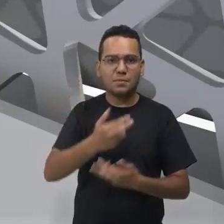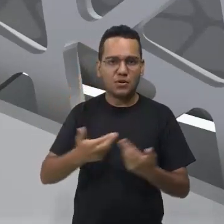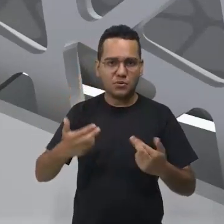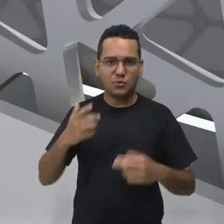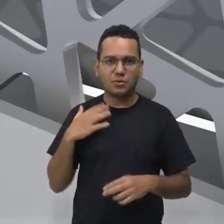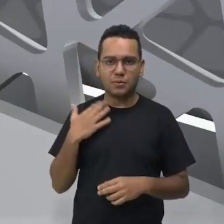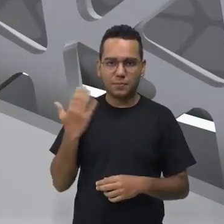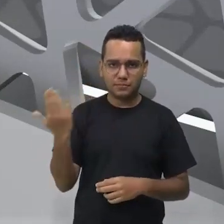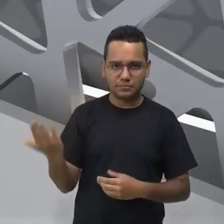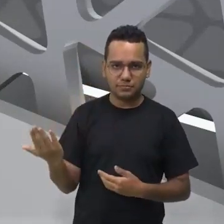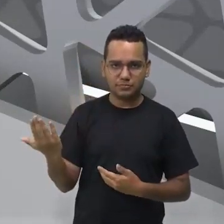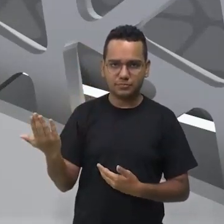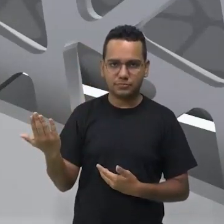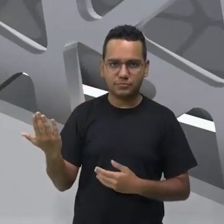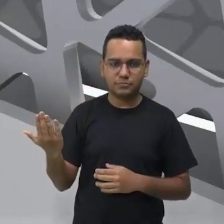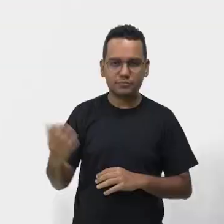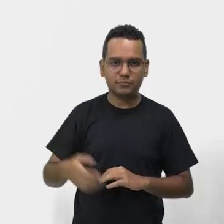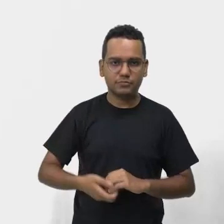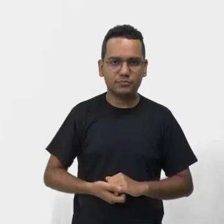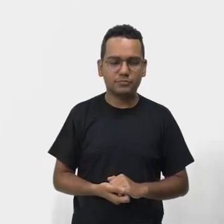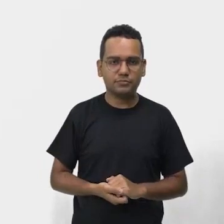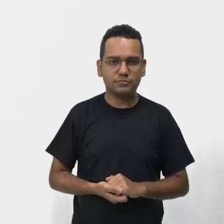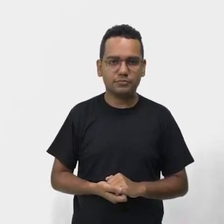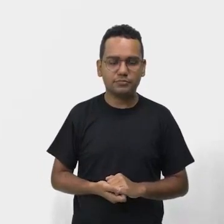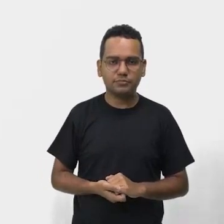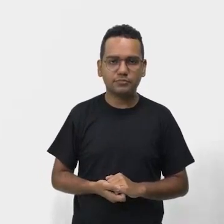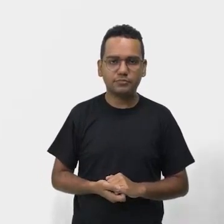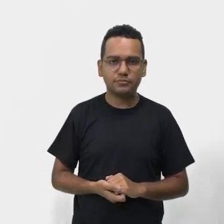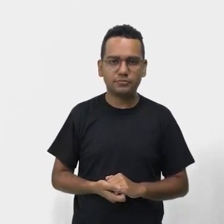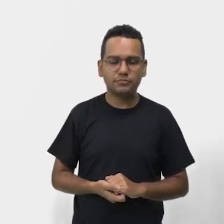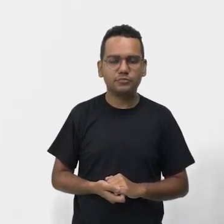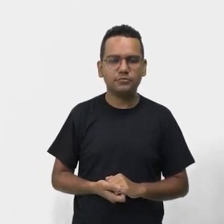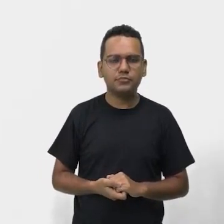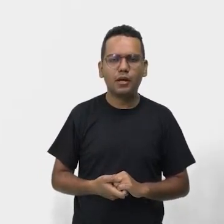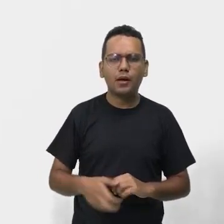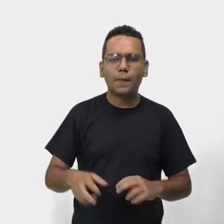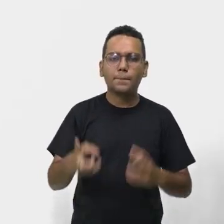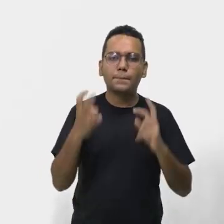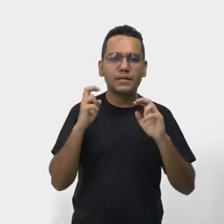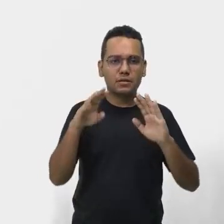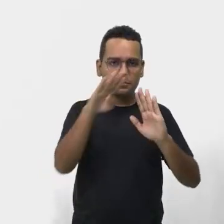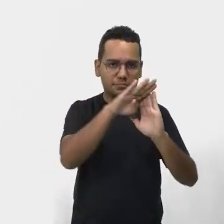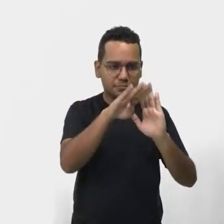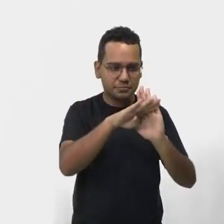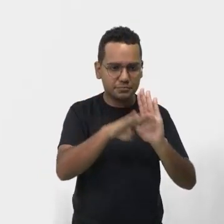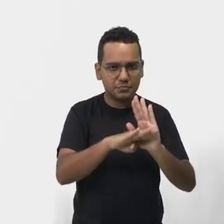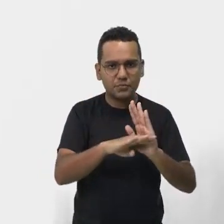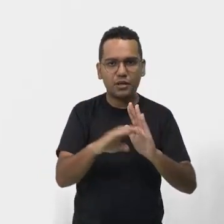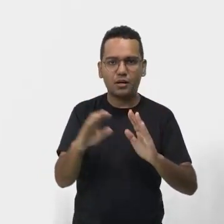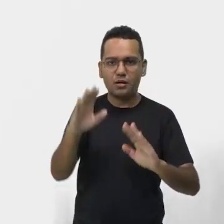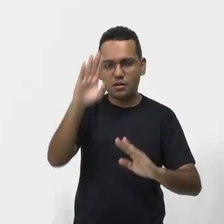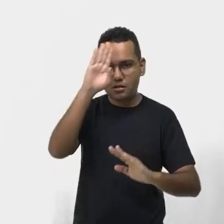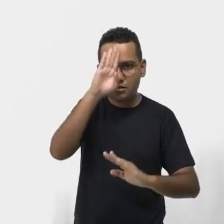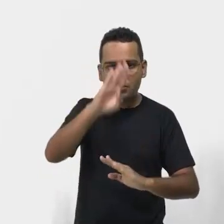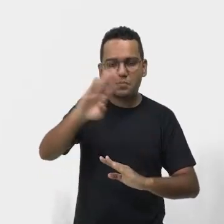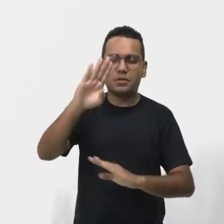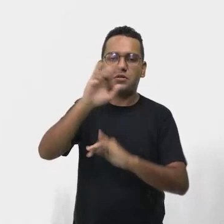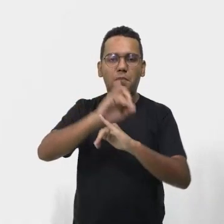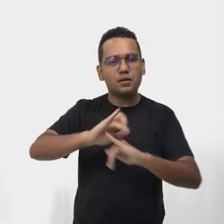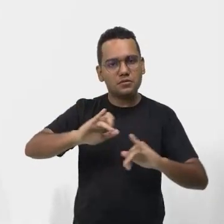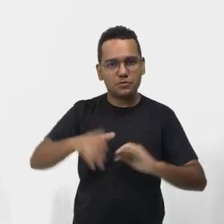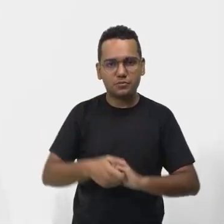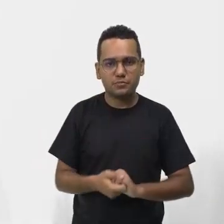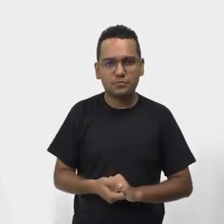foram colocadas? Então, observem aí que nós temos uma certa hierarquia de ideias, certo? Temos a informação principal, certo?